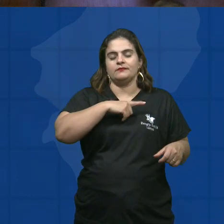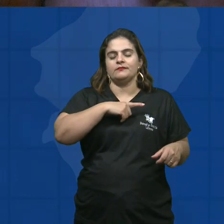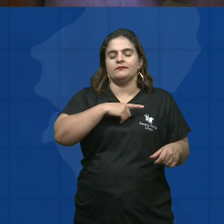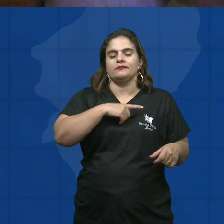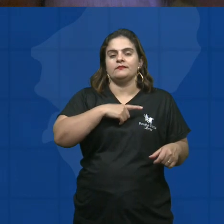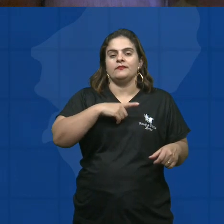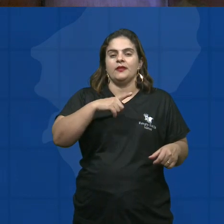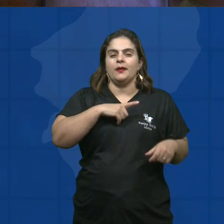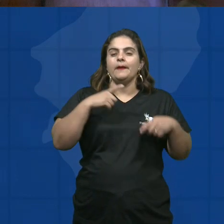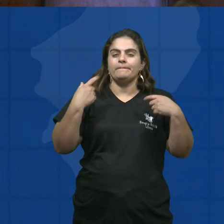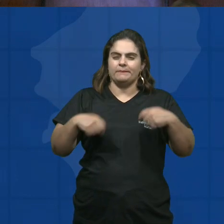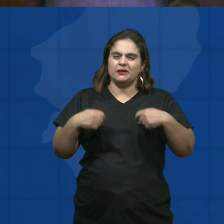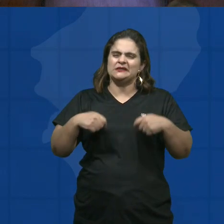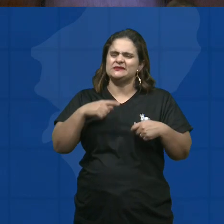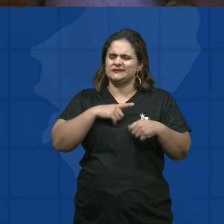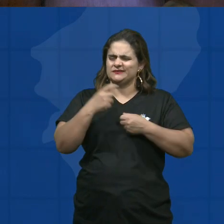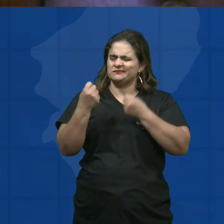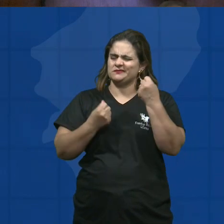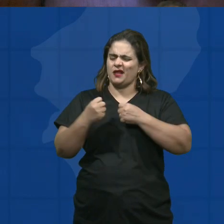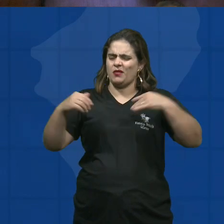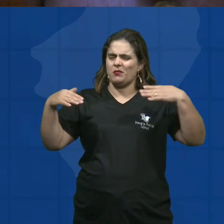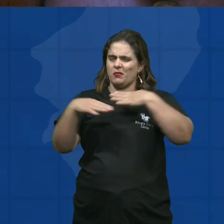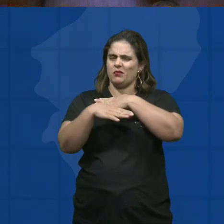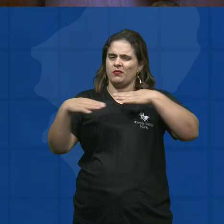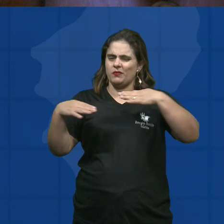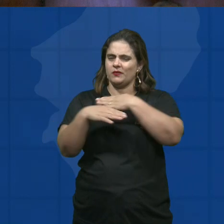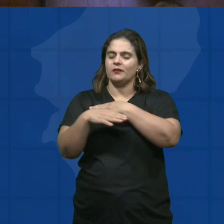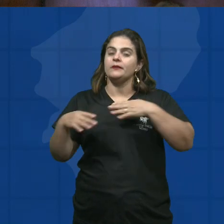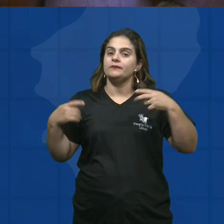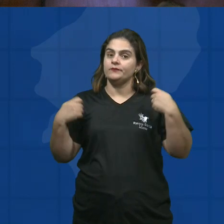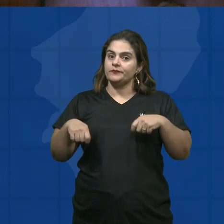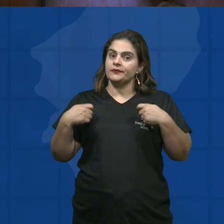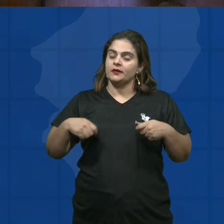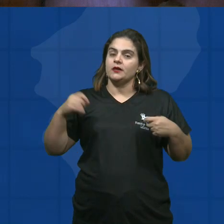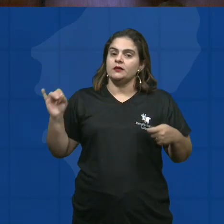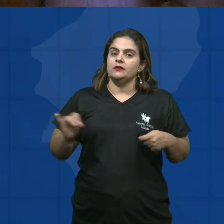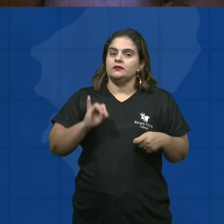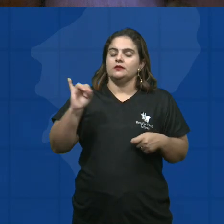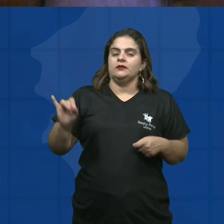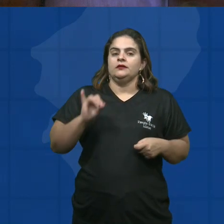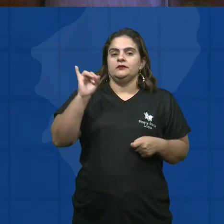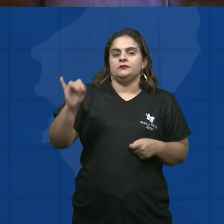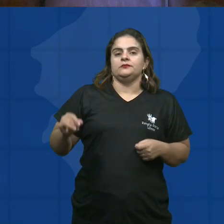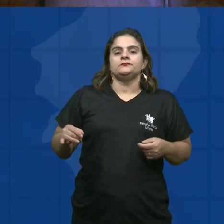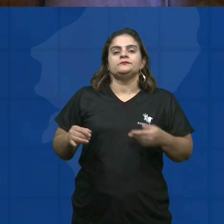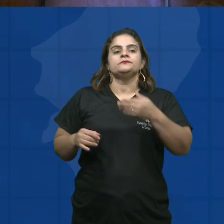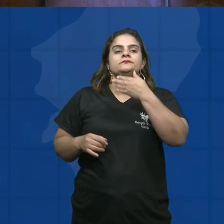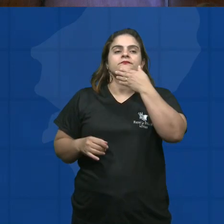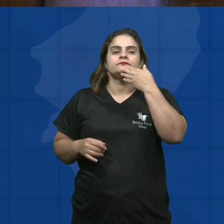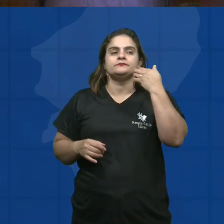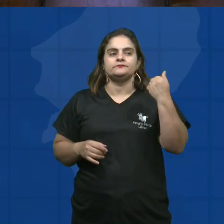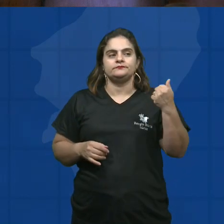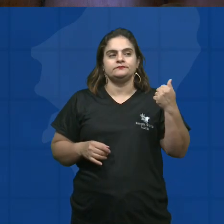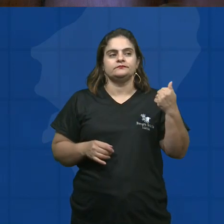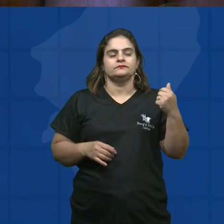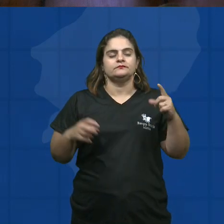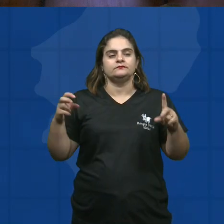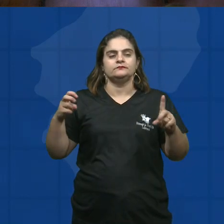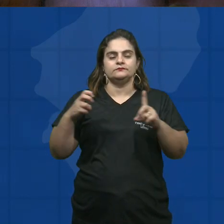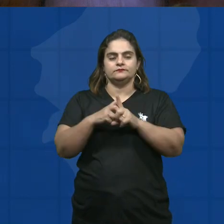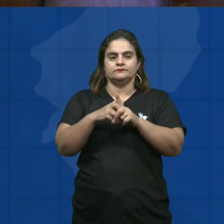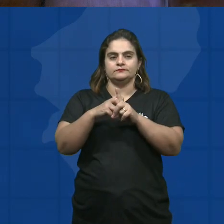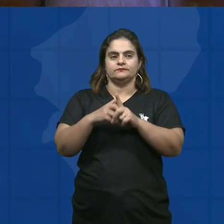Haja visto o grande trânsito de veículos e semáforos. É de extrema importância para garantir uma travessia segura e para prevenir acidentes.